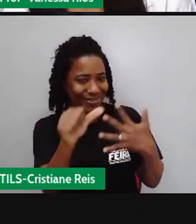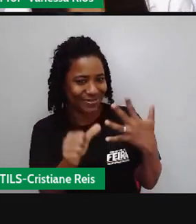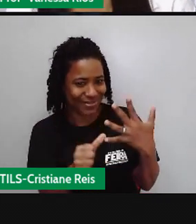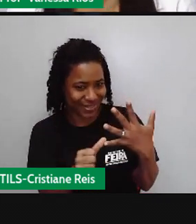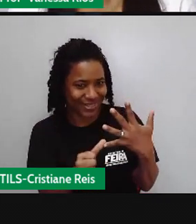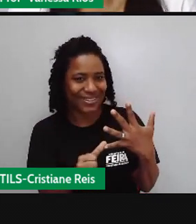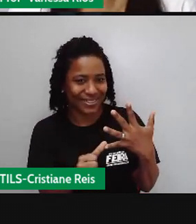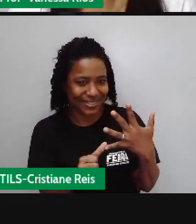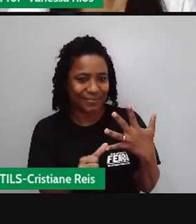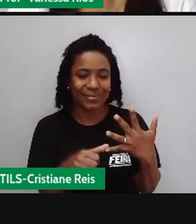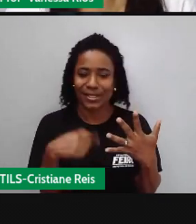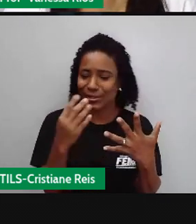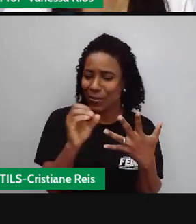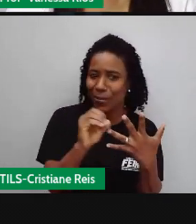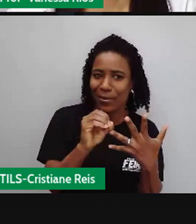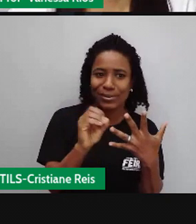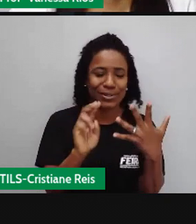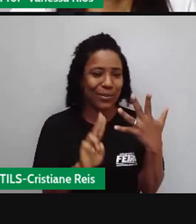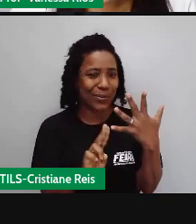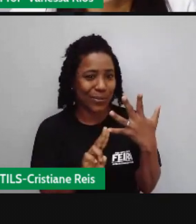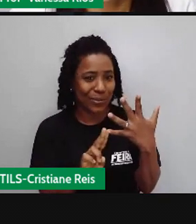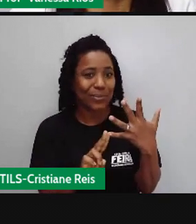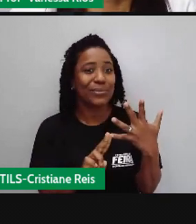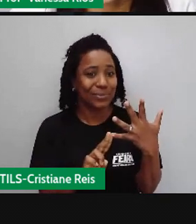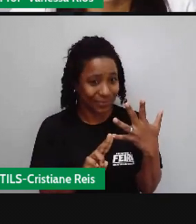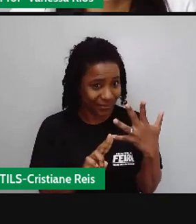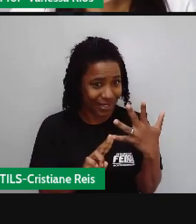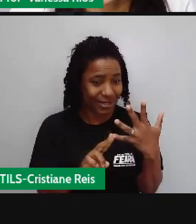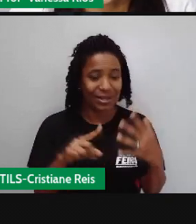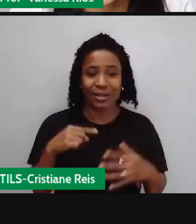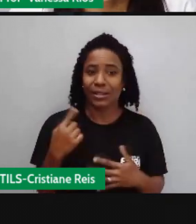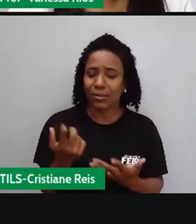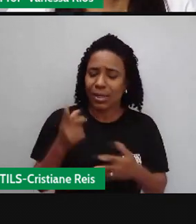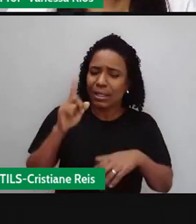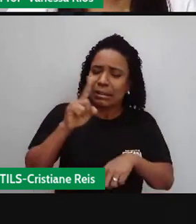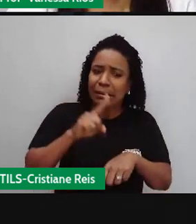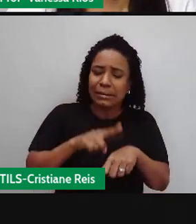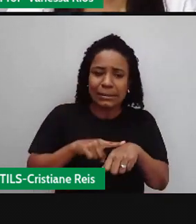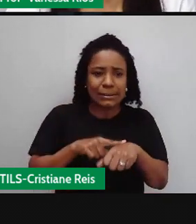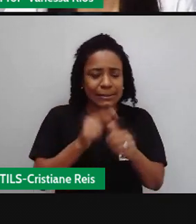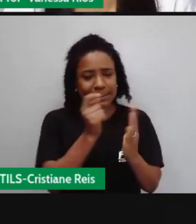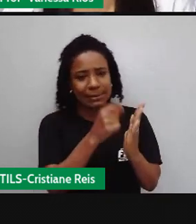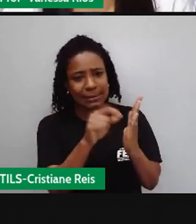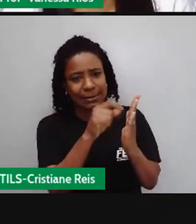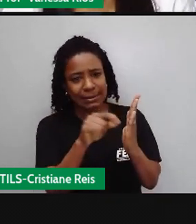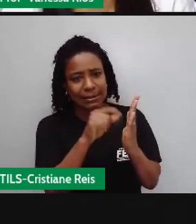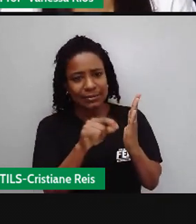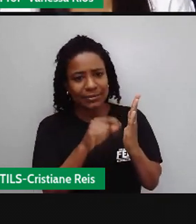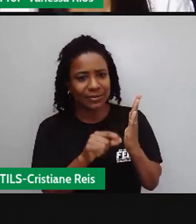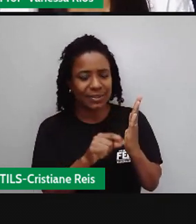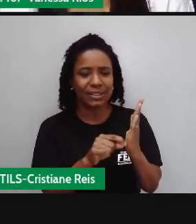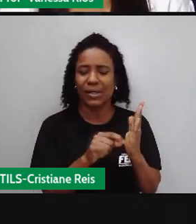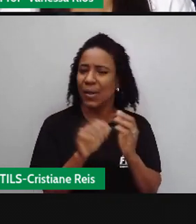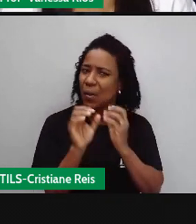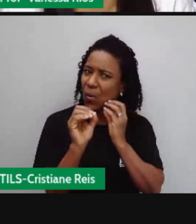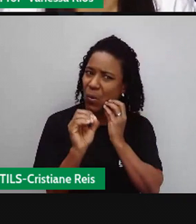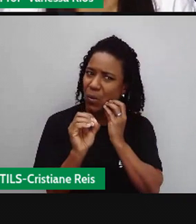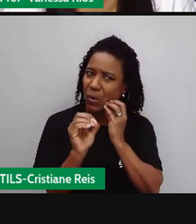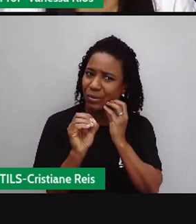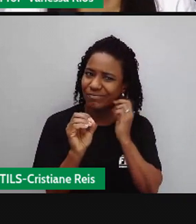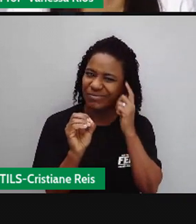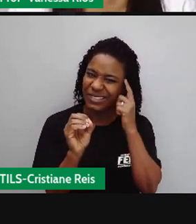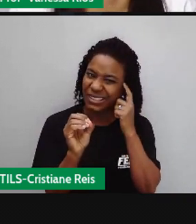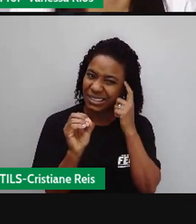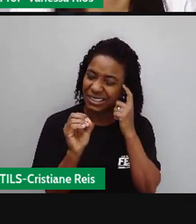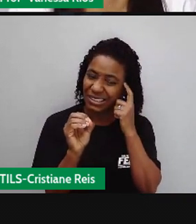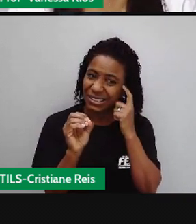o O, se é o U, ela vai para a hora da gente escrever. E aí, quando nós vamos escrever determinadas palavras, a gente pode